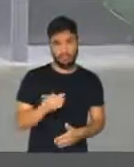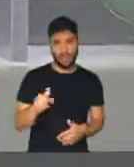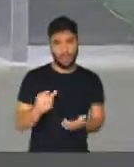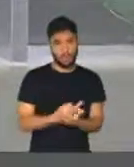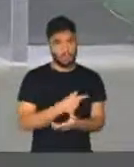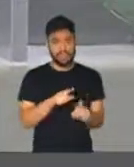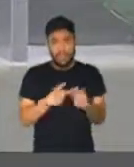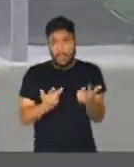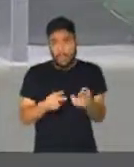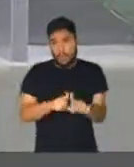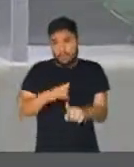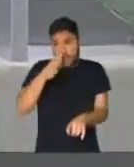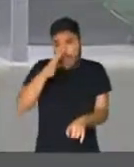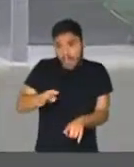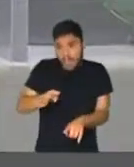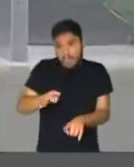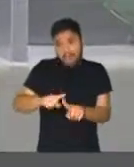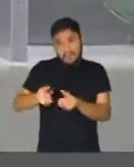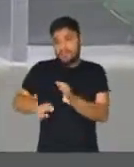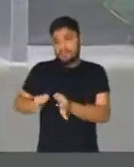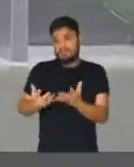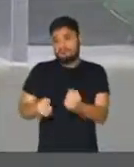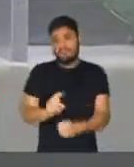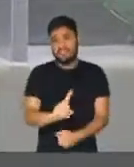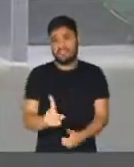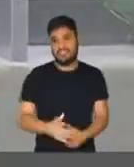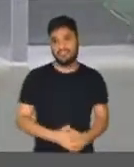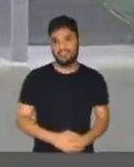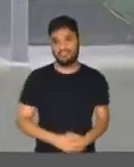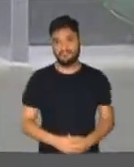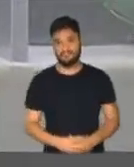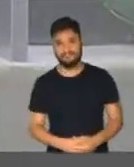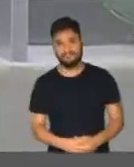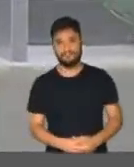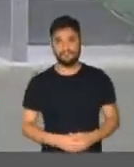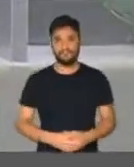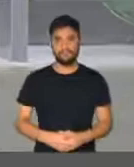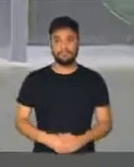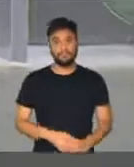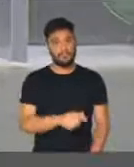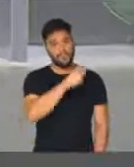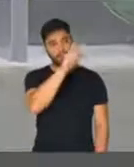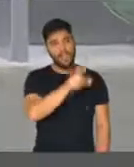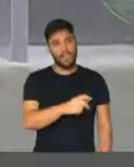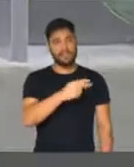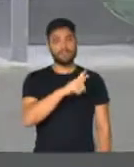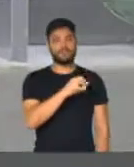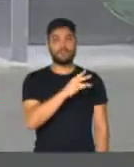a essa denúncia contra o prefeito Fernando Haddad. Esse promotor,